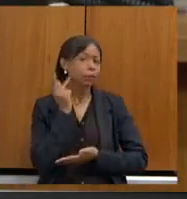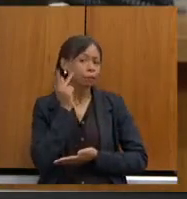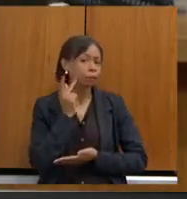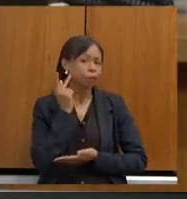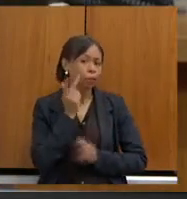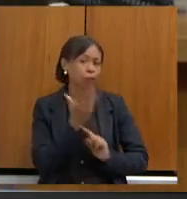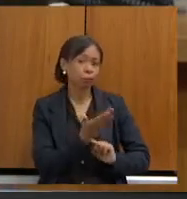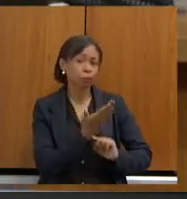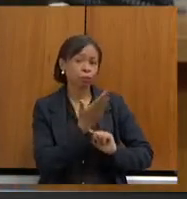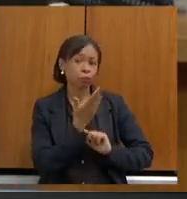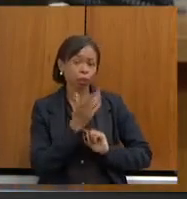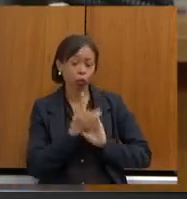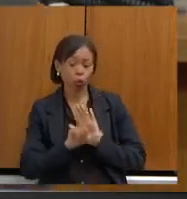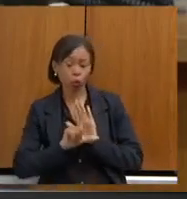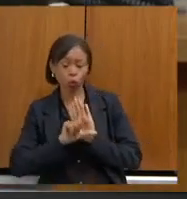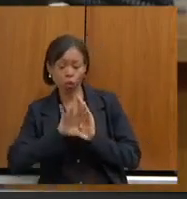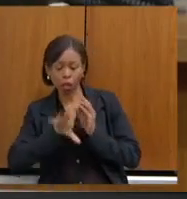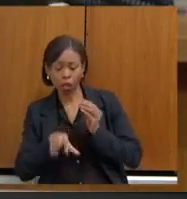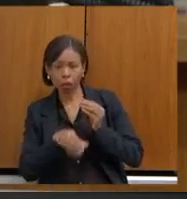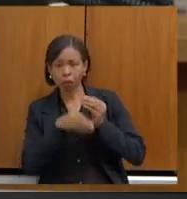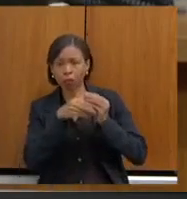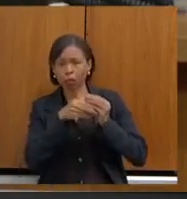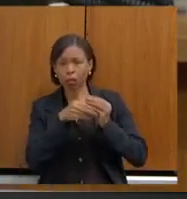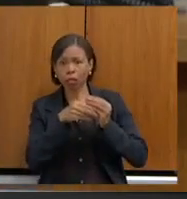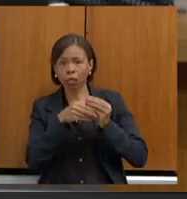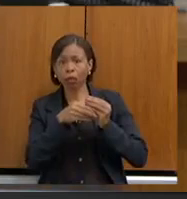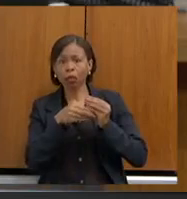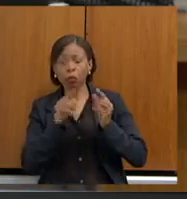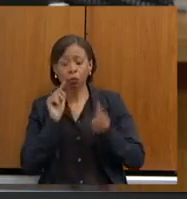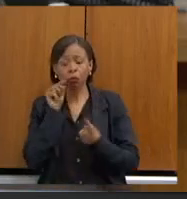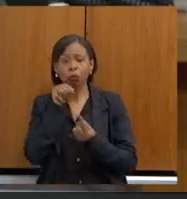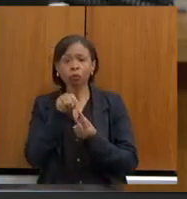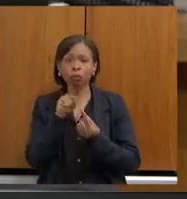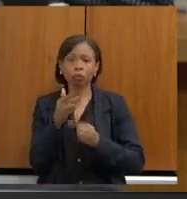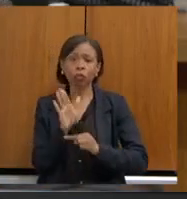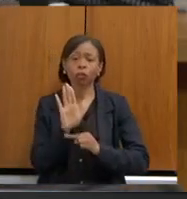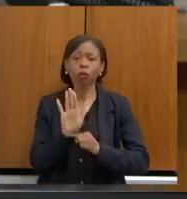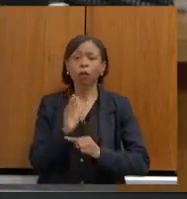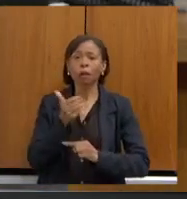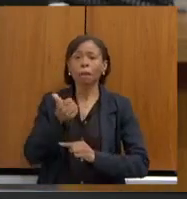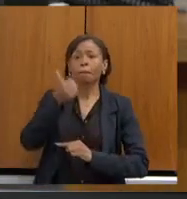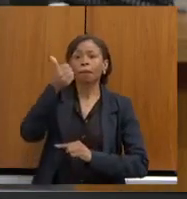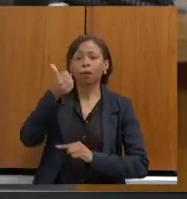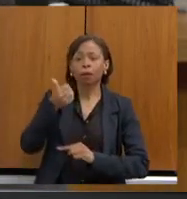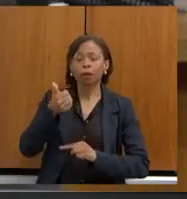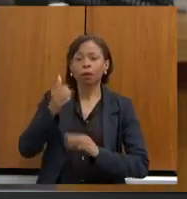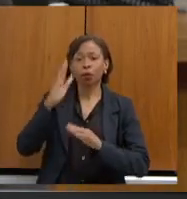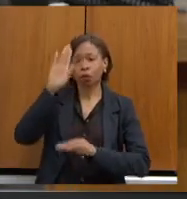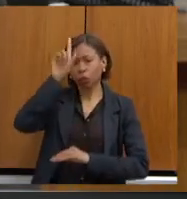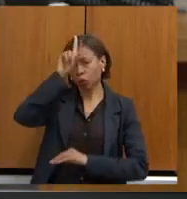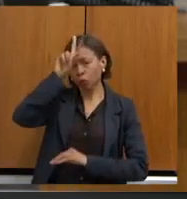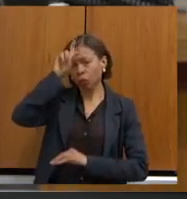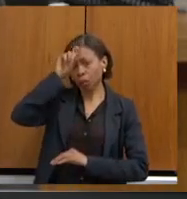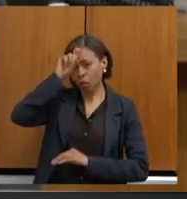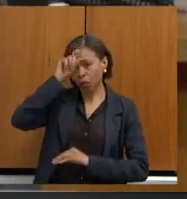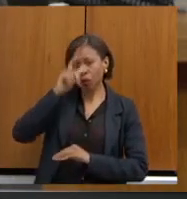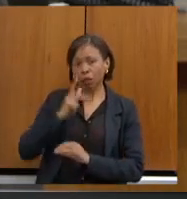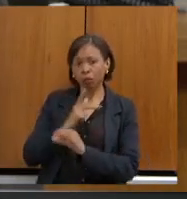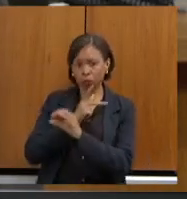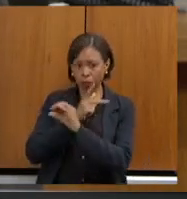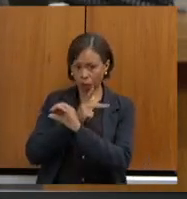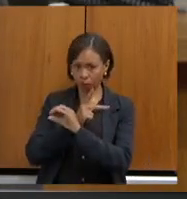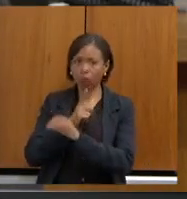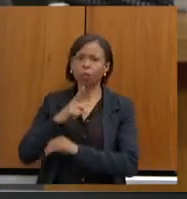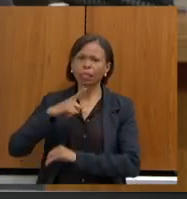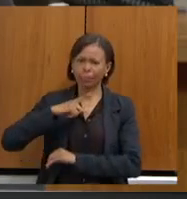com emendas Oi Sasá melhoria do nosso Hospital da Polícia Civil nós temos um hospital ele já é